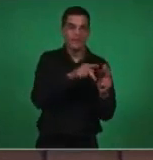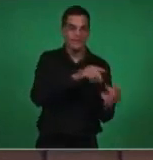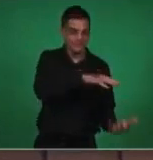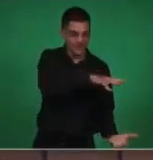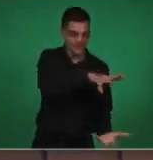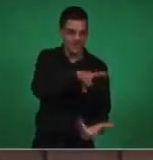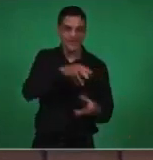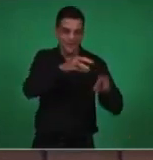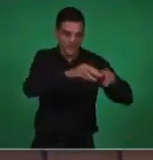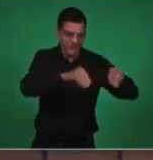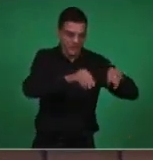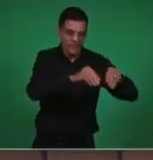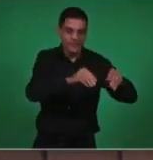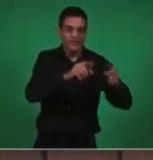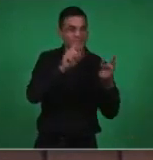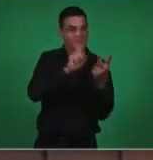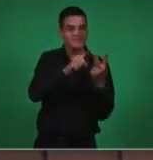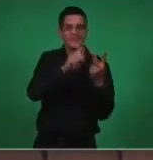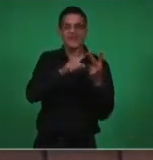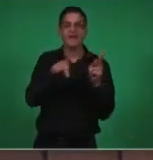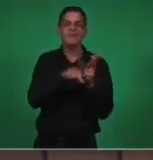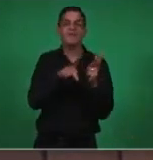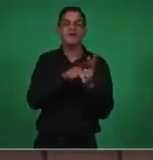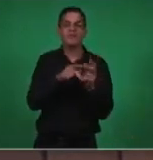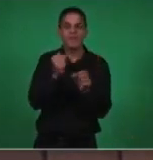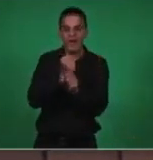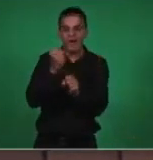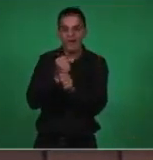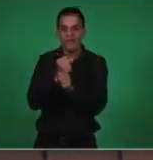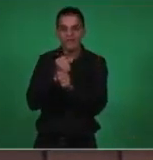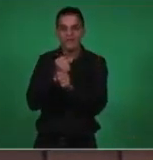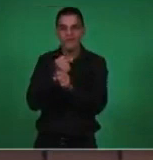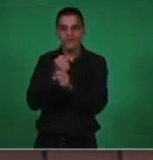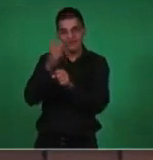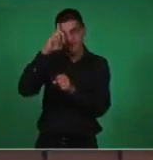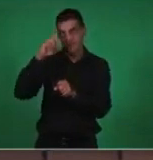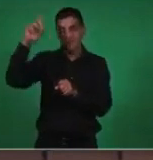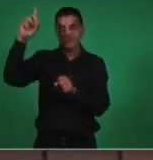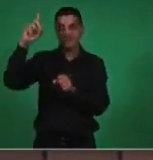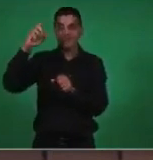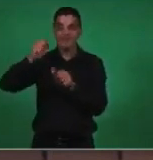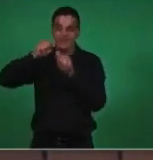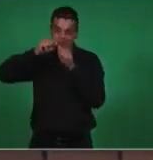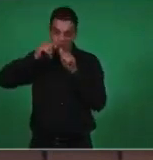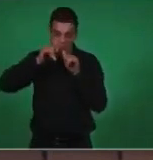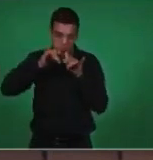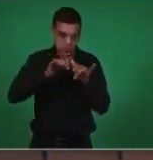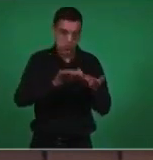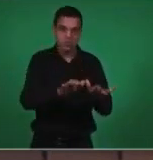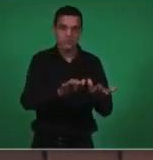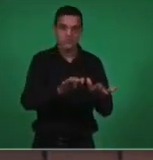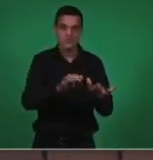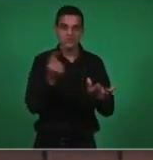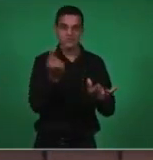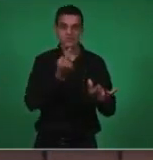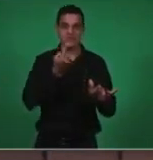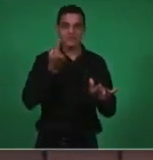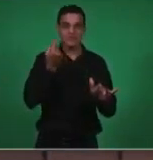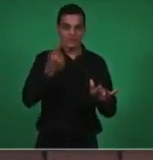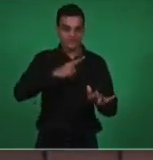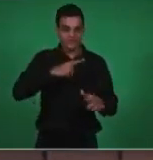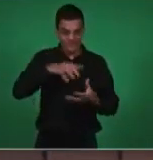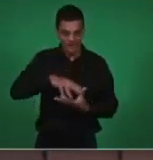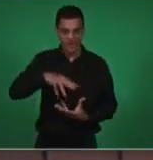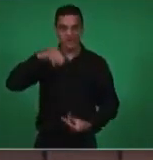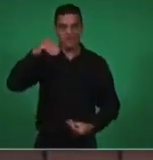que é o fôlego de vida. Porque nós somos eternos. Meus queridos, é isso que nós temos que falar para os nossos filhos. Há muitas